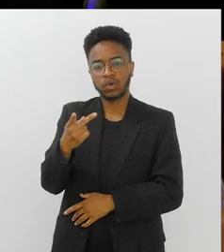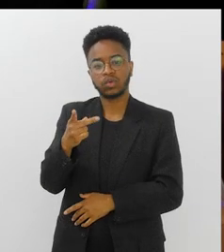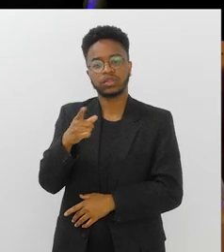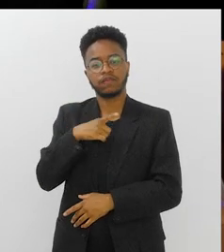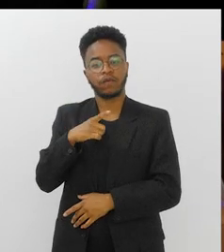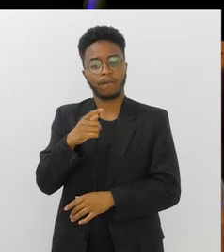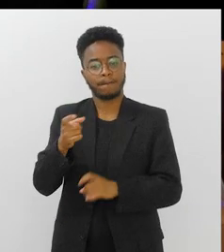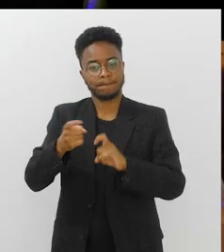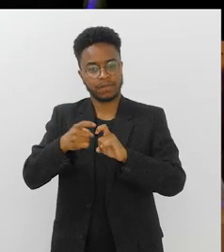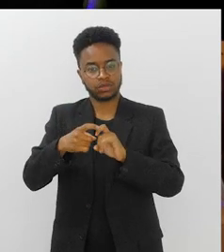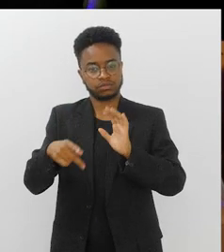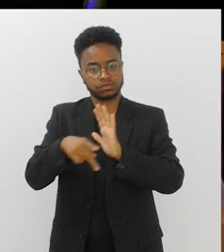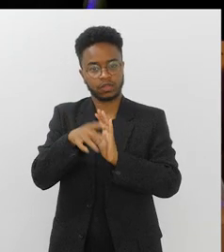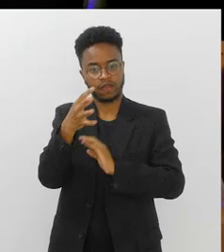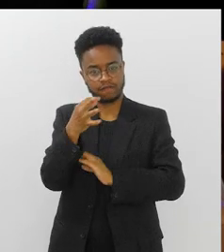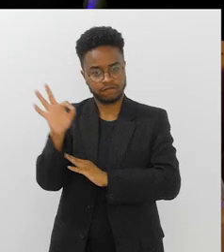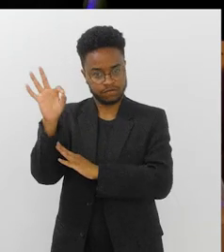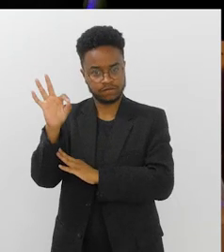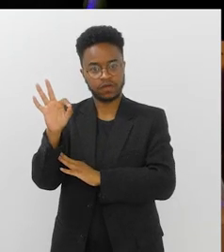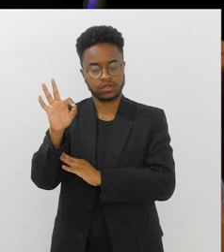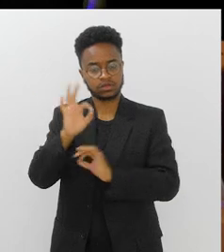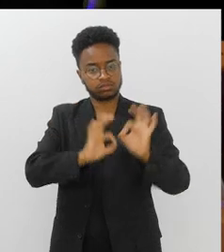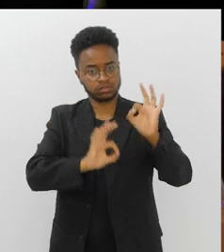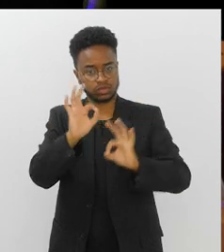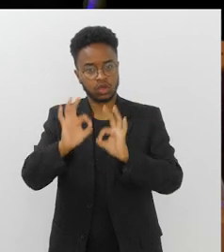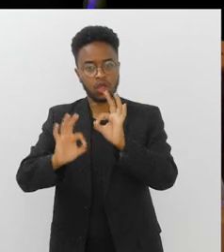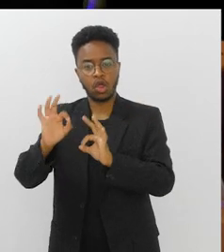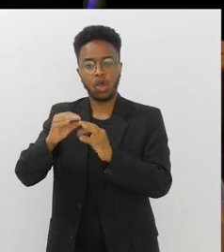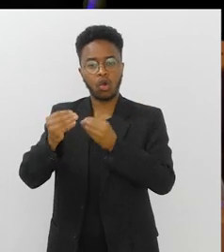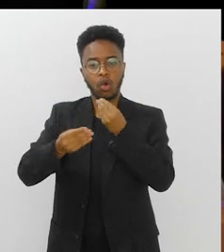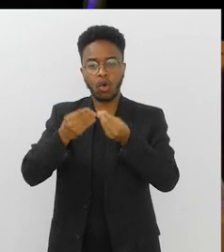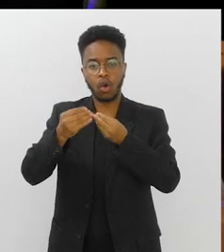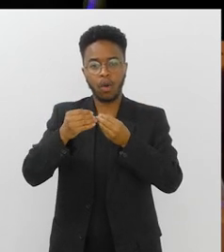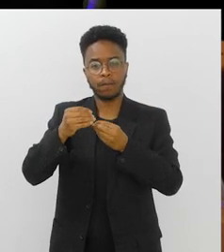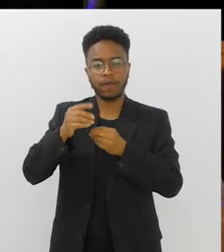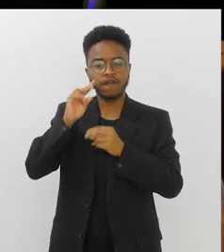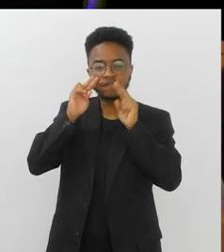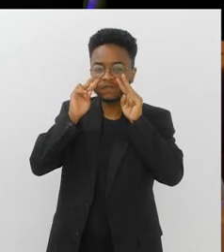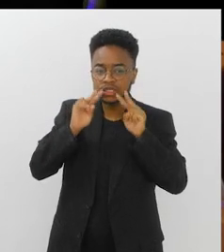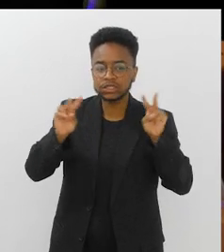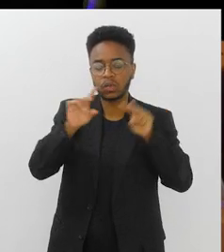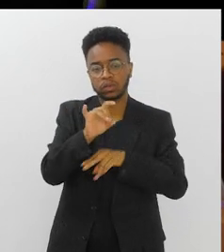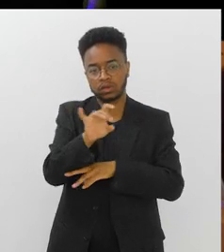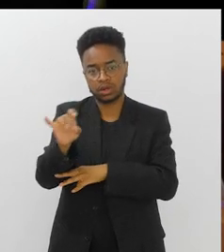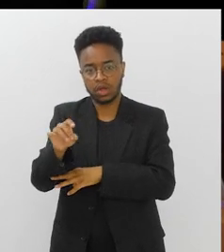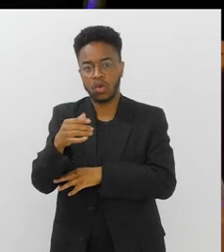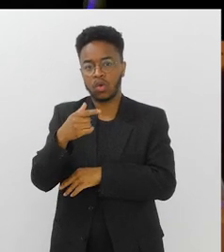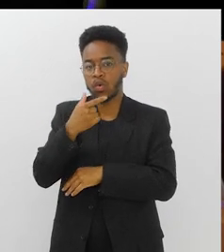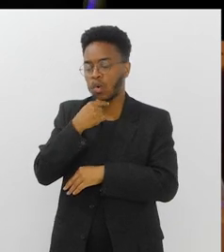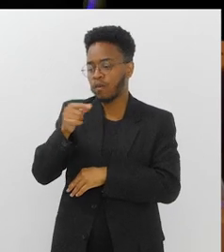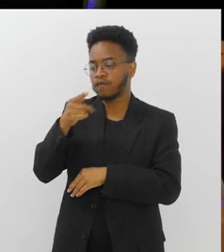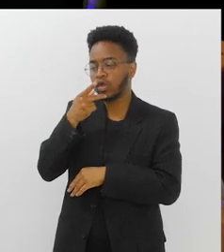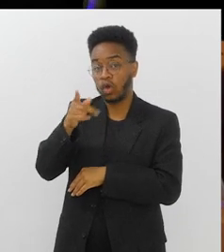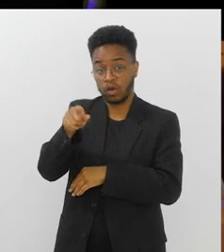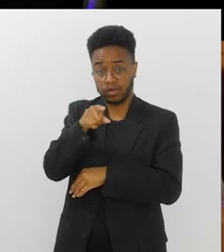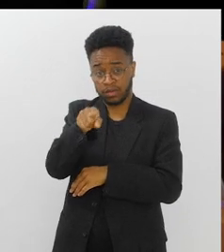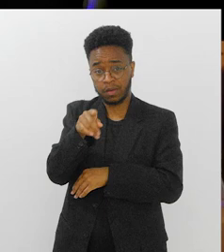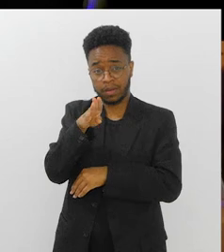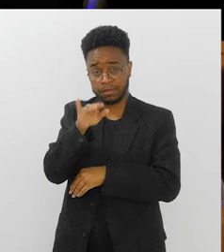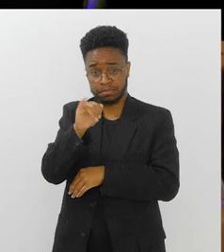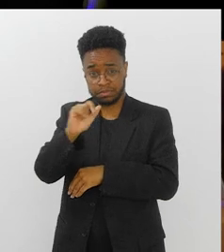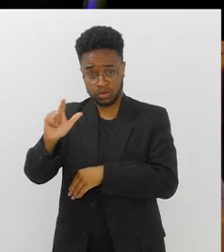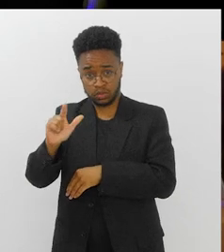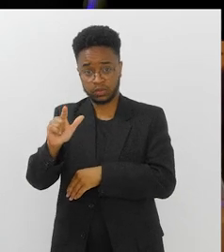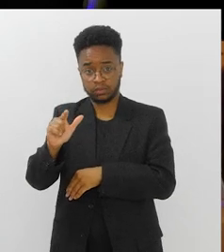um médico francês né que tava fazendo a classificação oftalmológica chegou para ele e falou assim Ô Bill